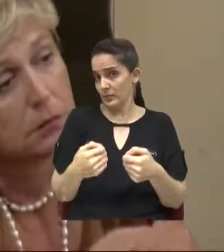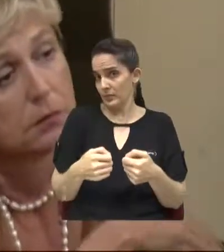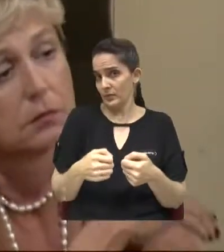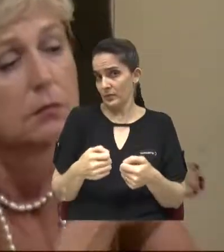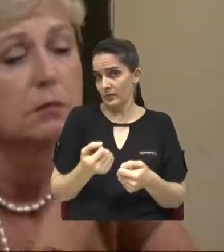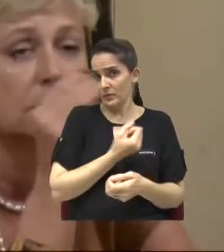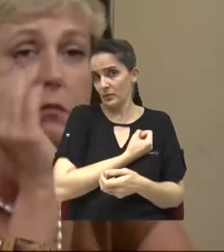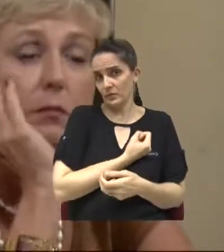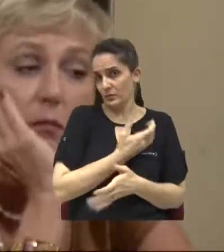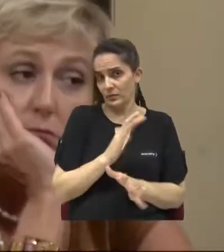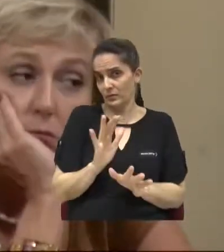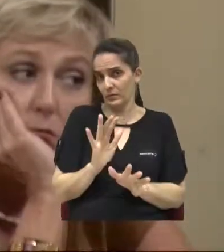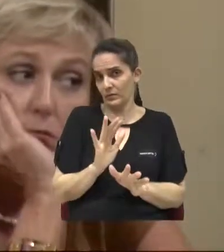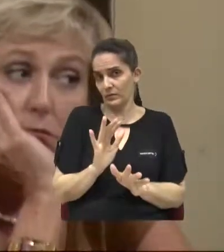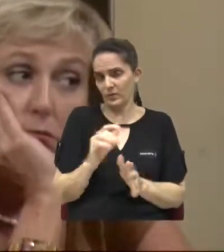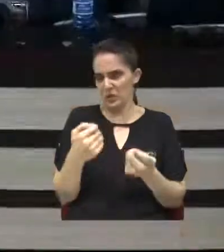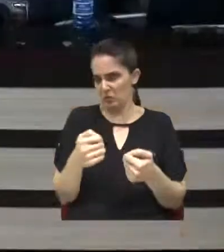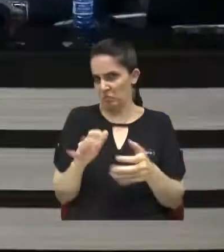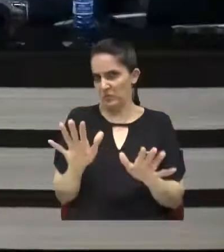o meu entendimento.